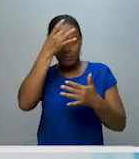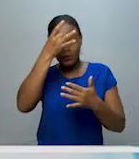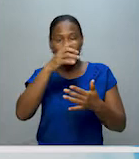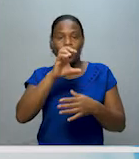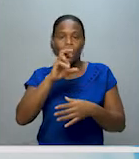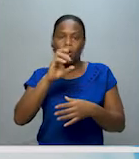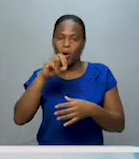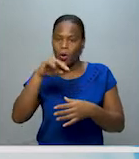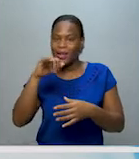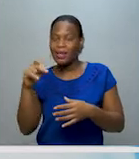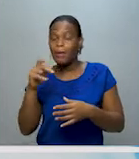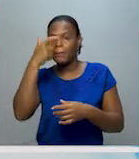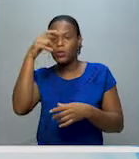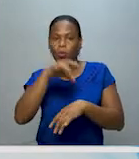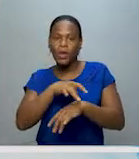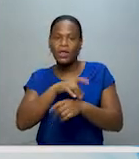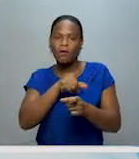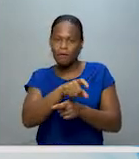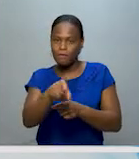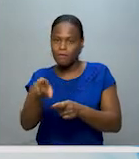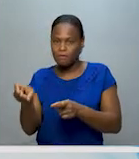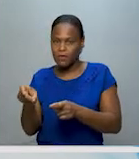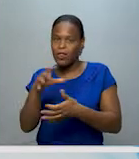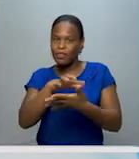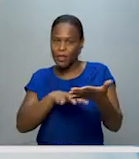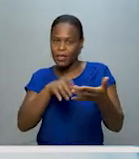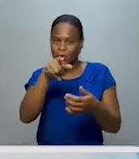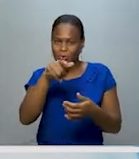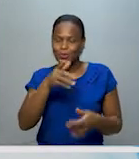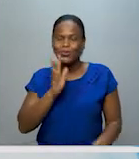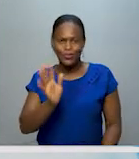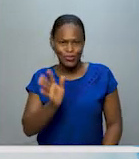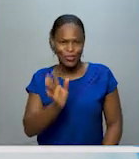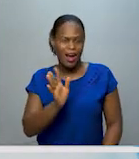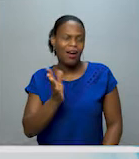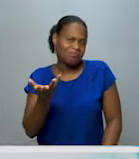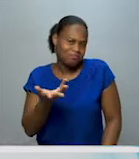de um paciente com Covid-19, que é um texto que você já está